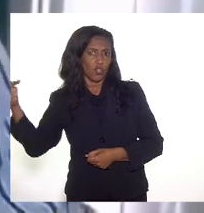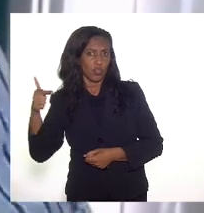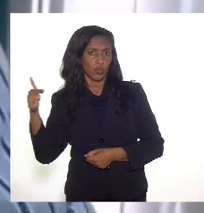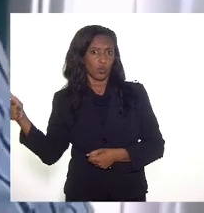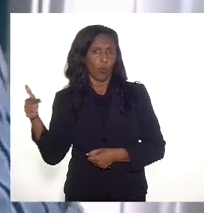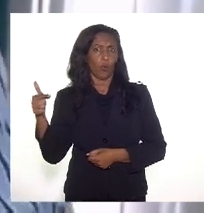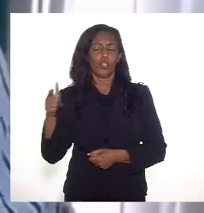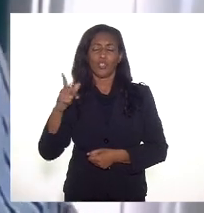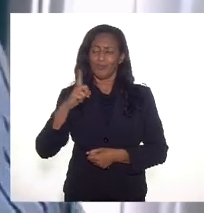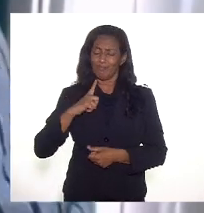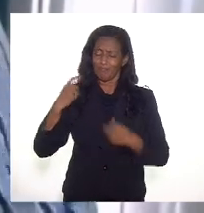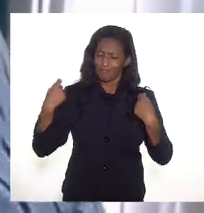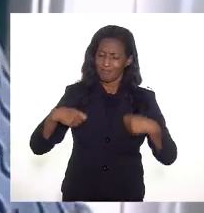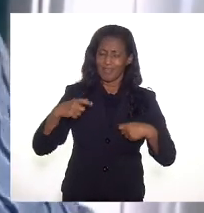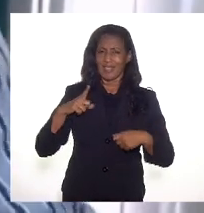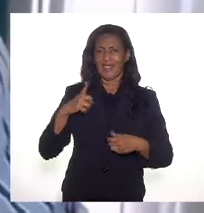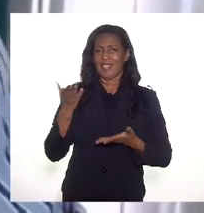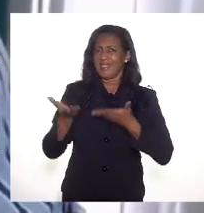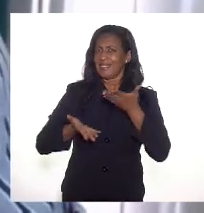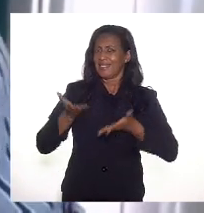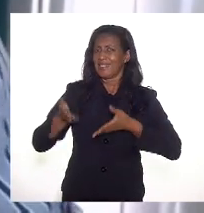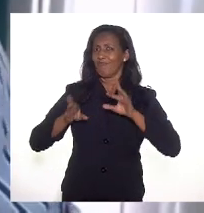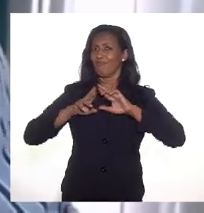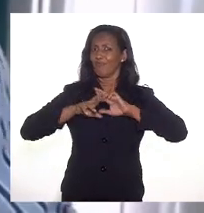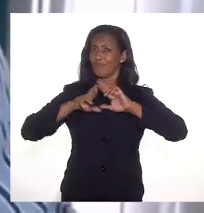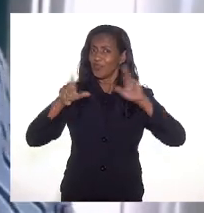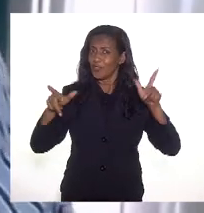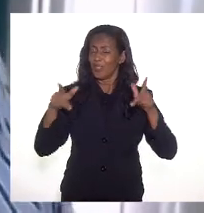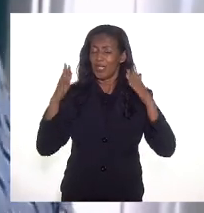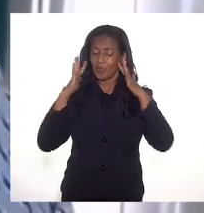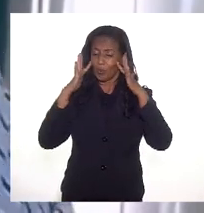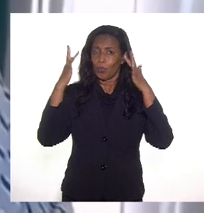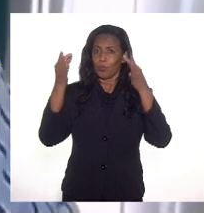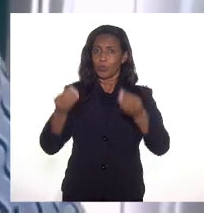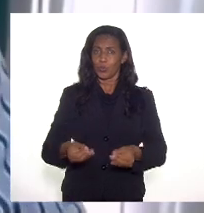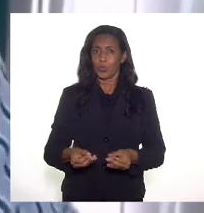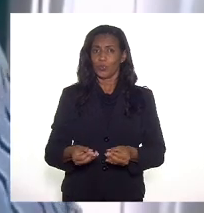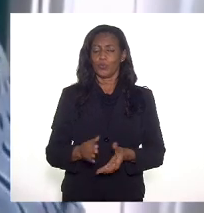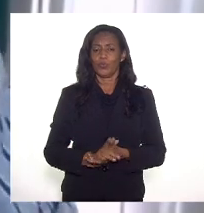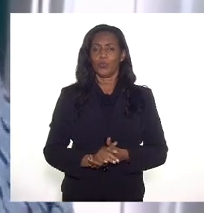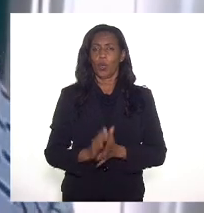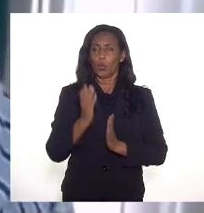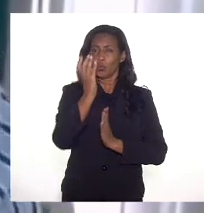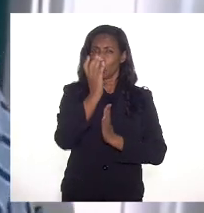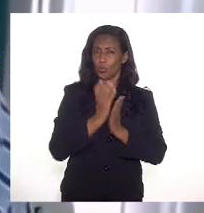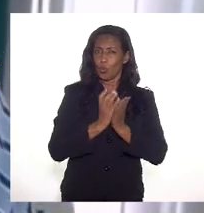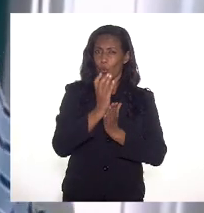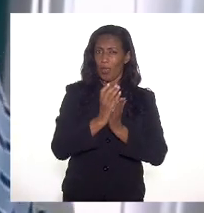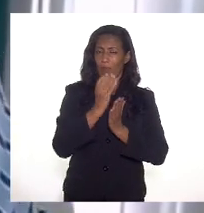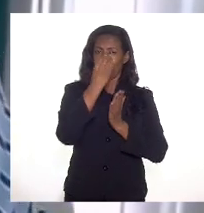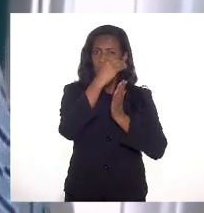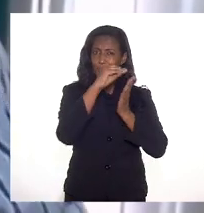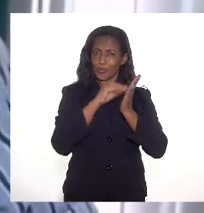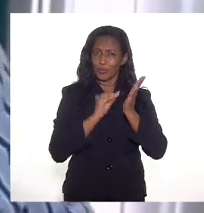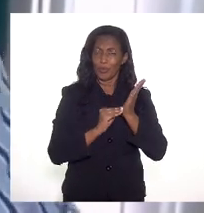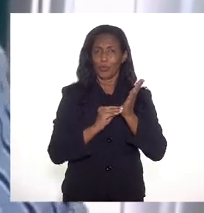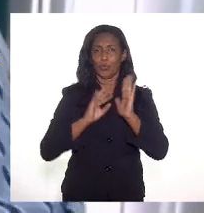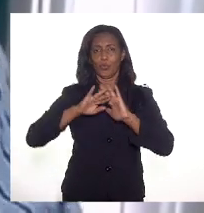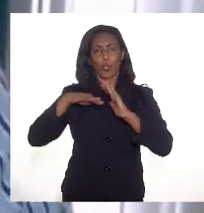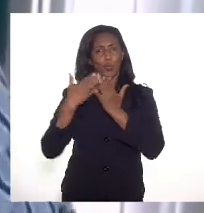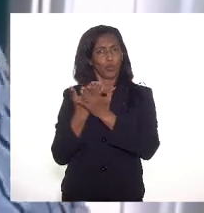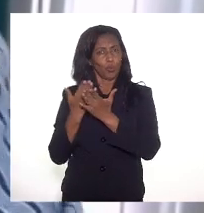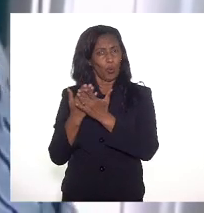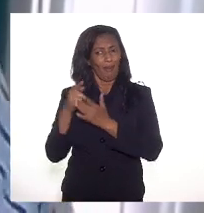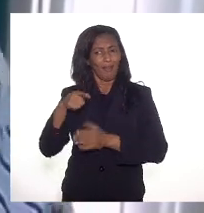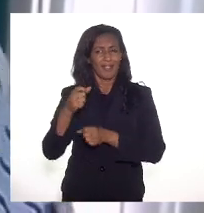2022 terão que ter algum tratamento diferenciado do ponto de vista dos currículos, dos conteúdos escolares, porque esses anos